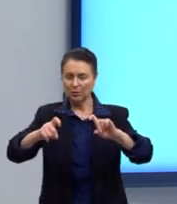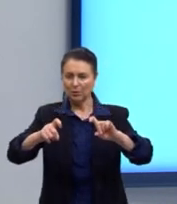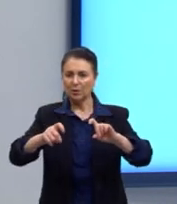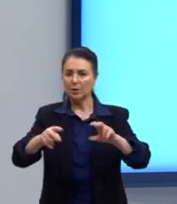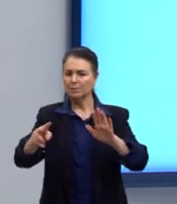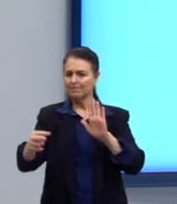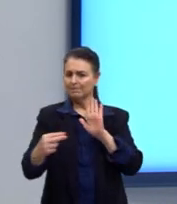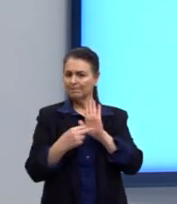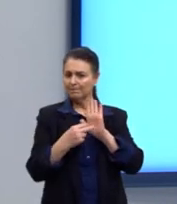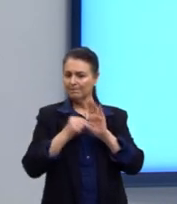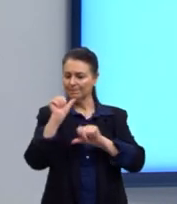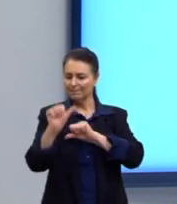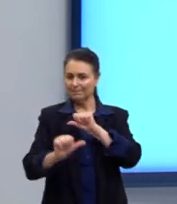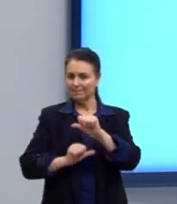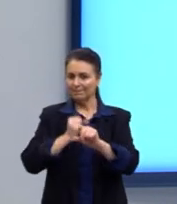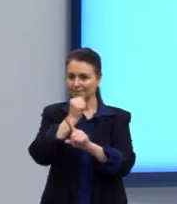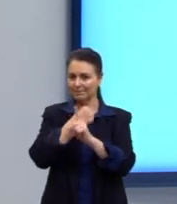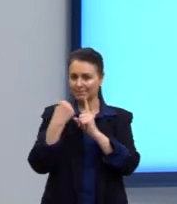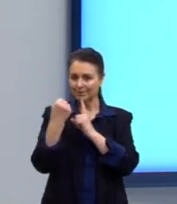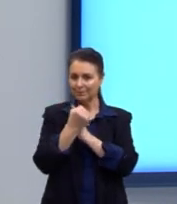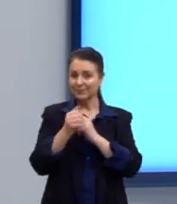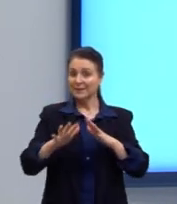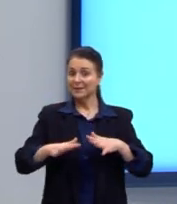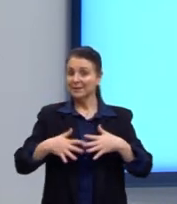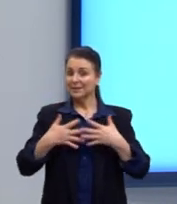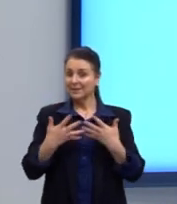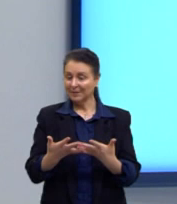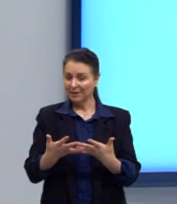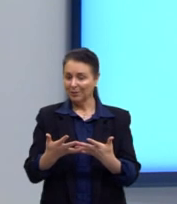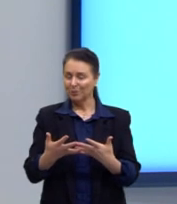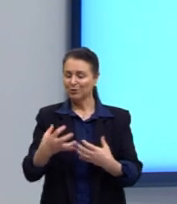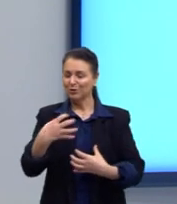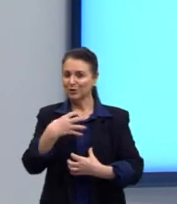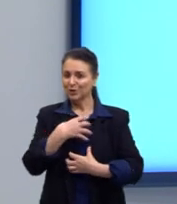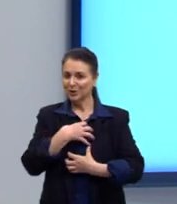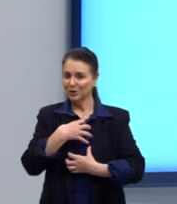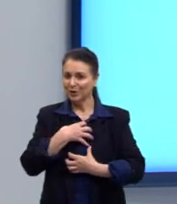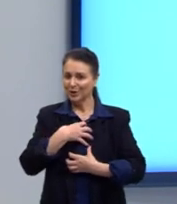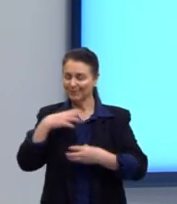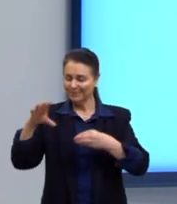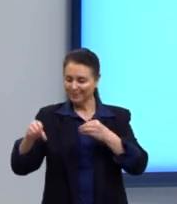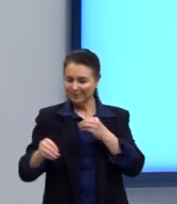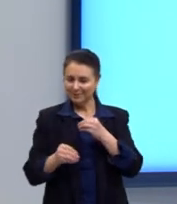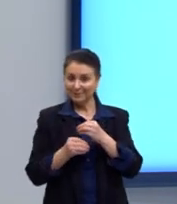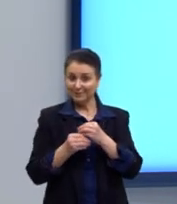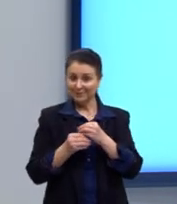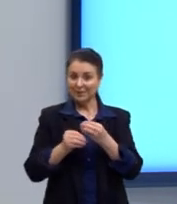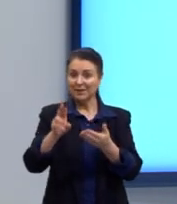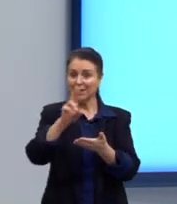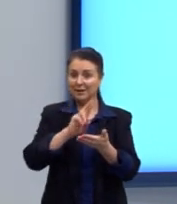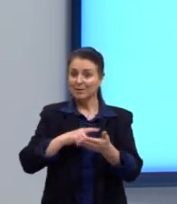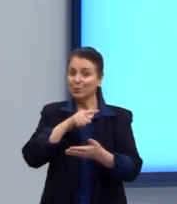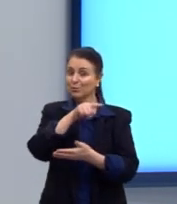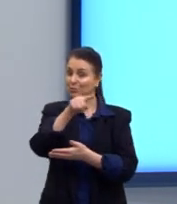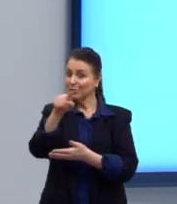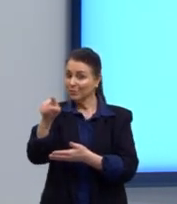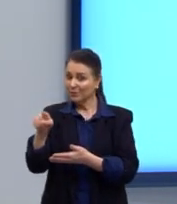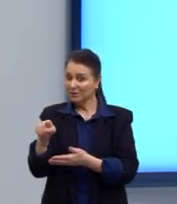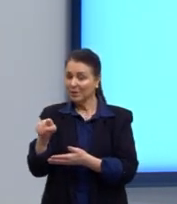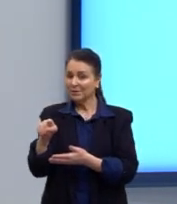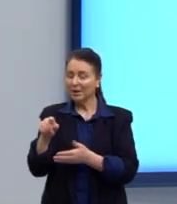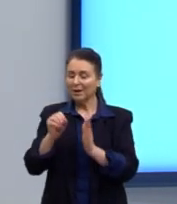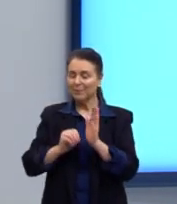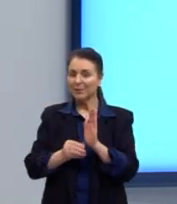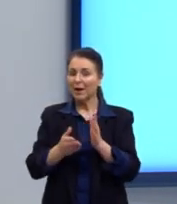de mudanças na sociedade então uma excelente forma de agregar música a redação de vocês seria aumentar